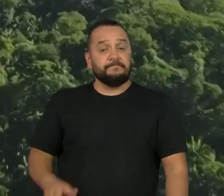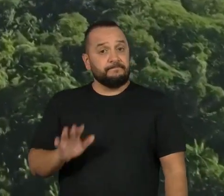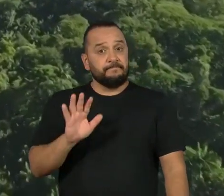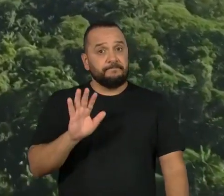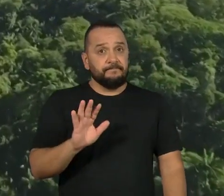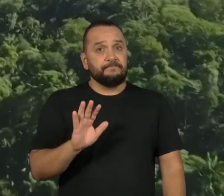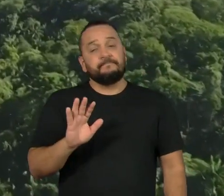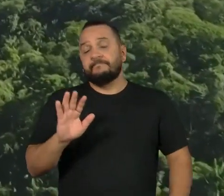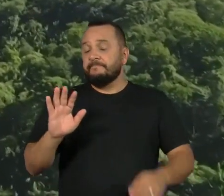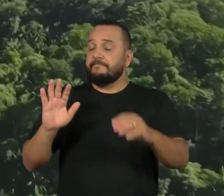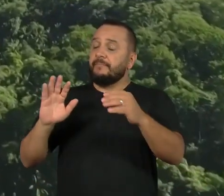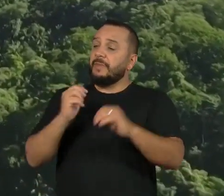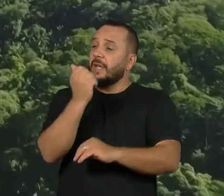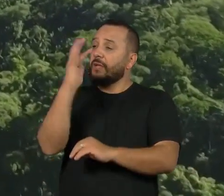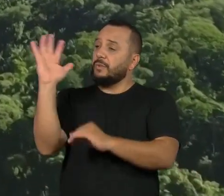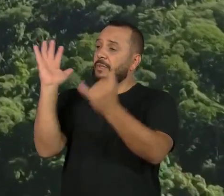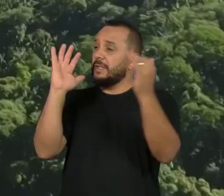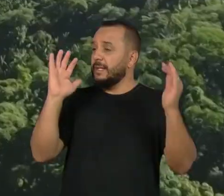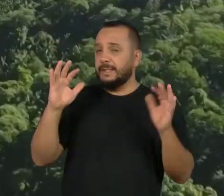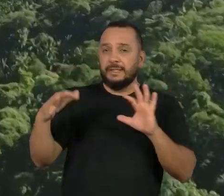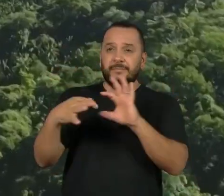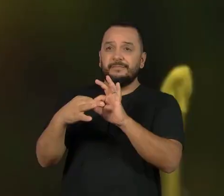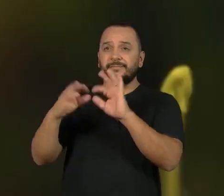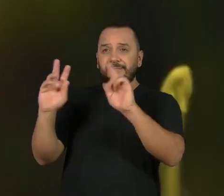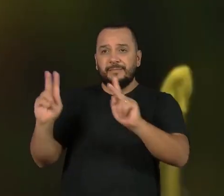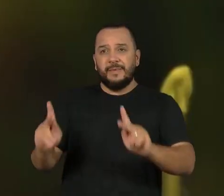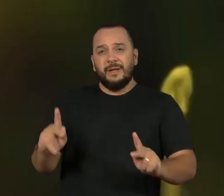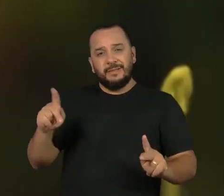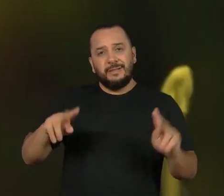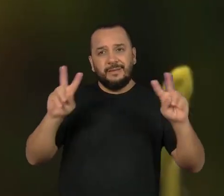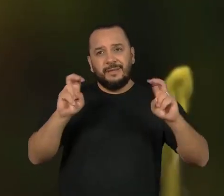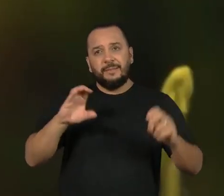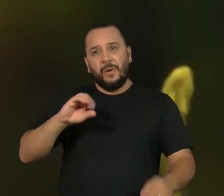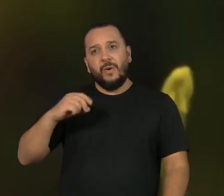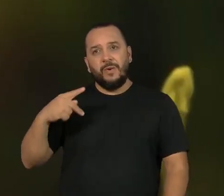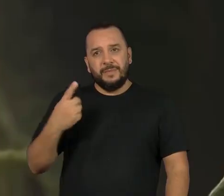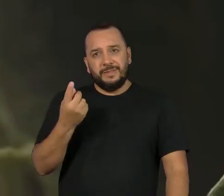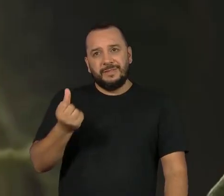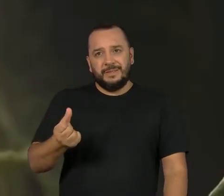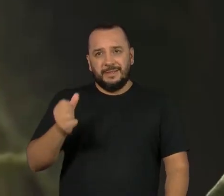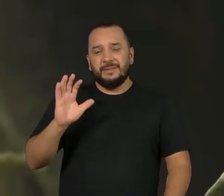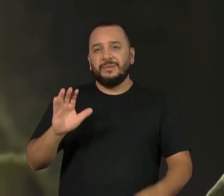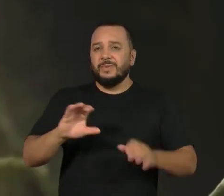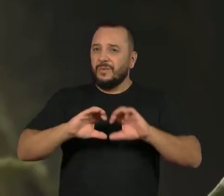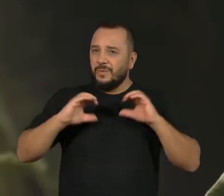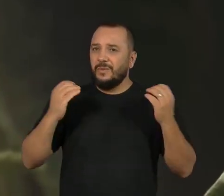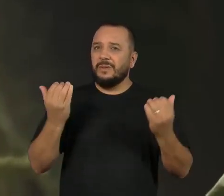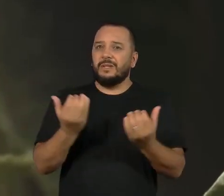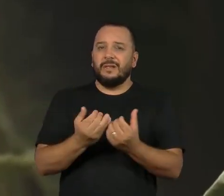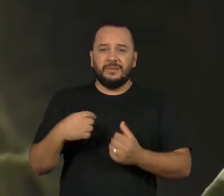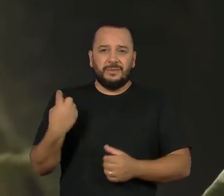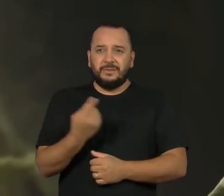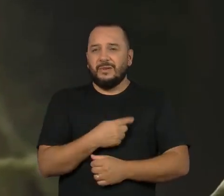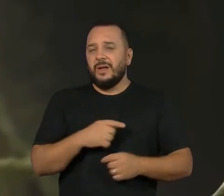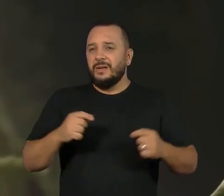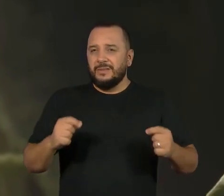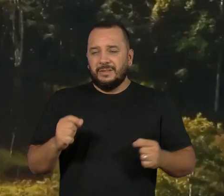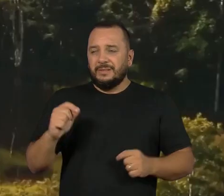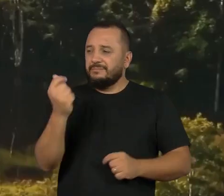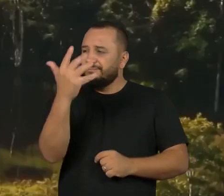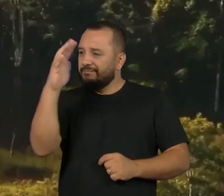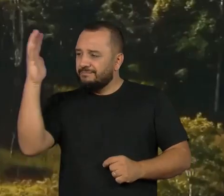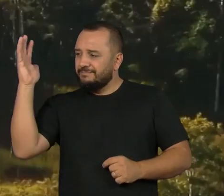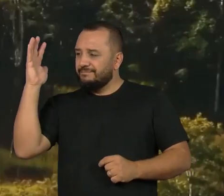Paz com a natureza é o tema da COP16. Que a conferência seja um espaço para fazermos as pazes com o meio